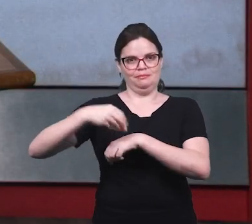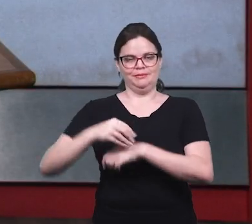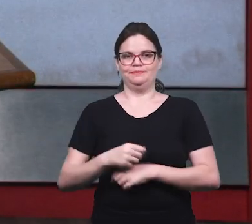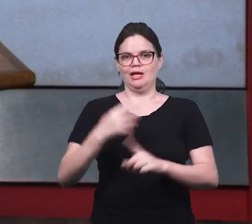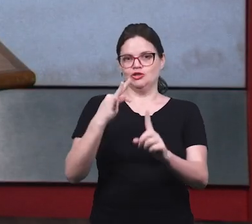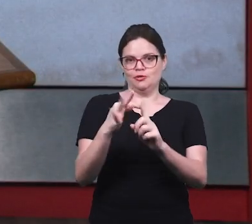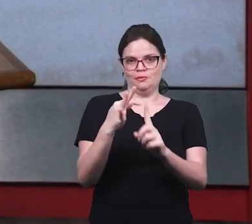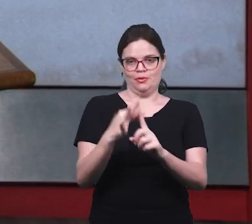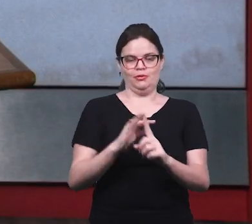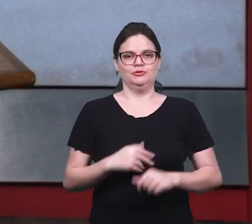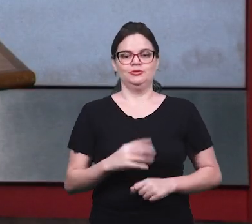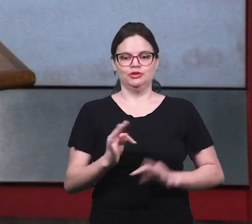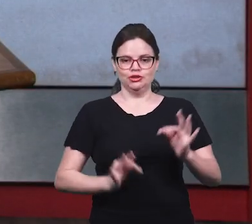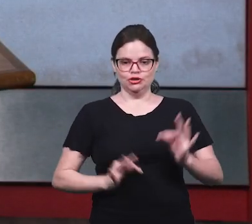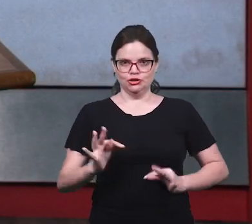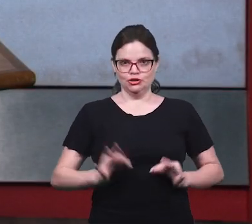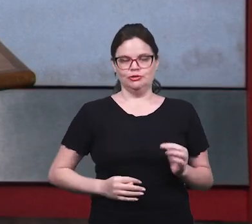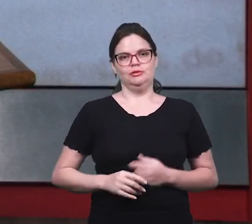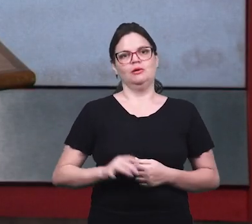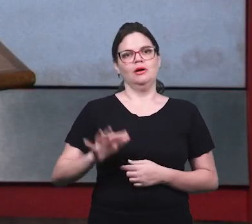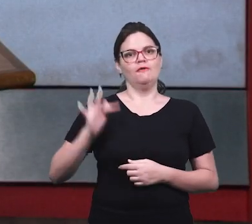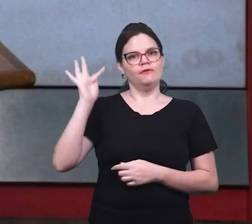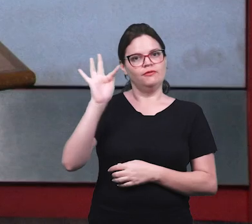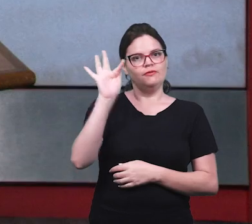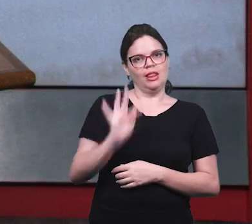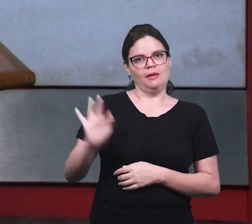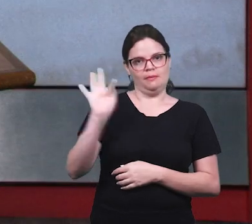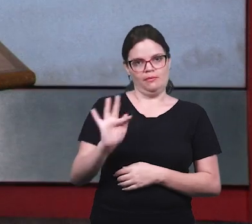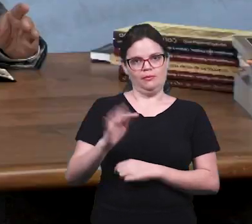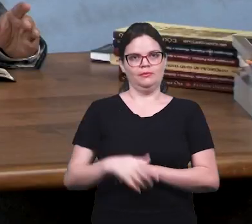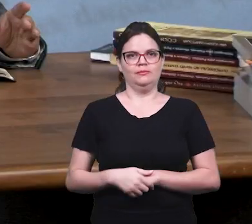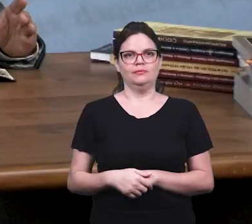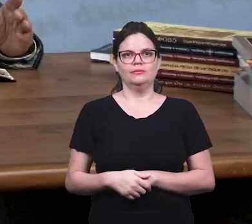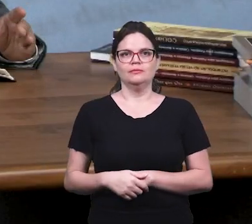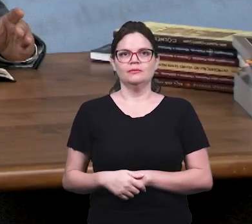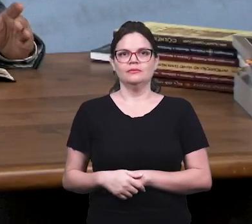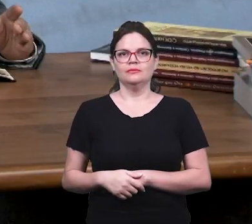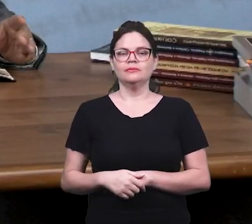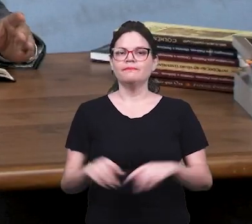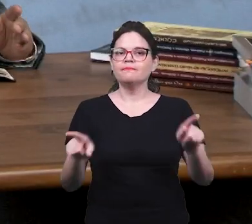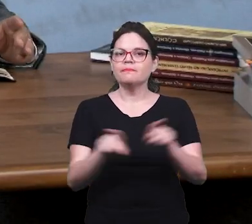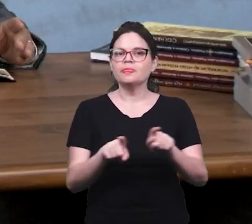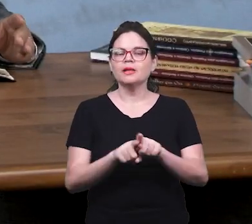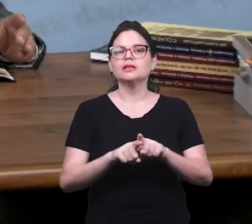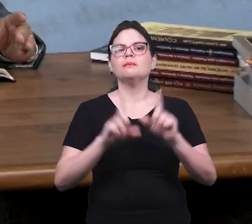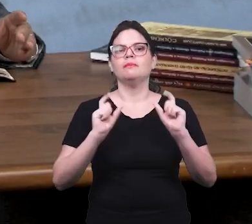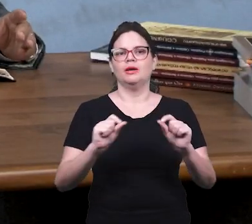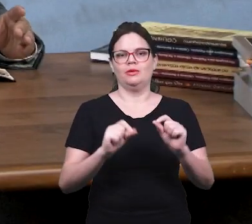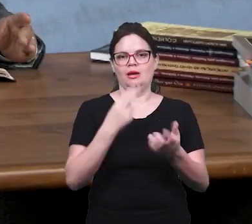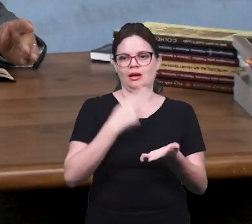Timóteo, Tito e Filemão. E as epístolas